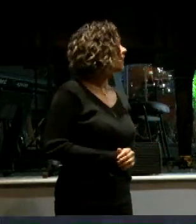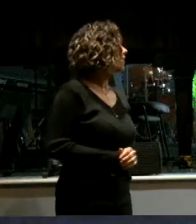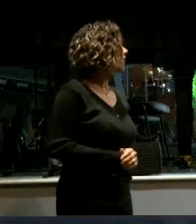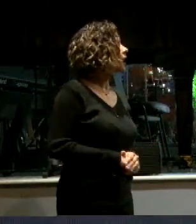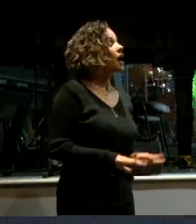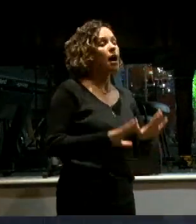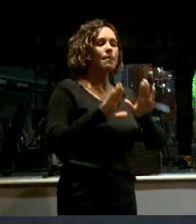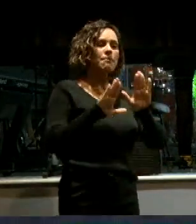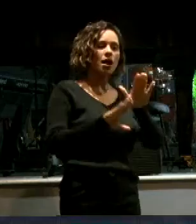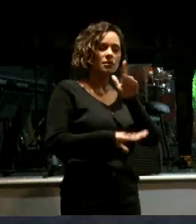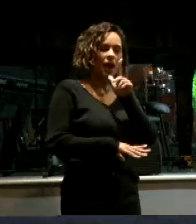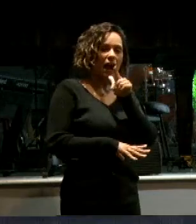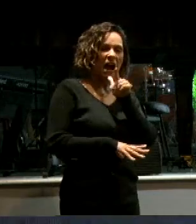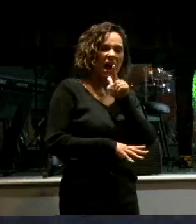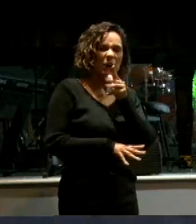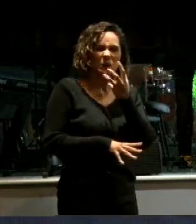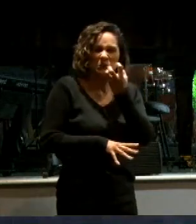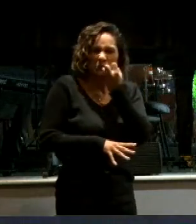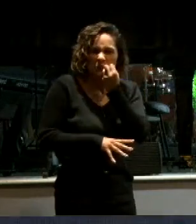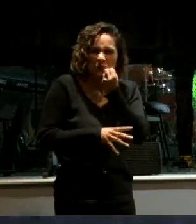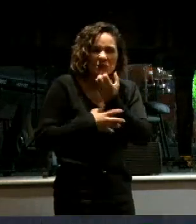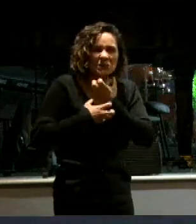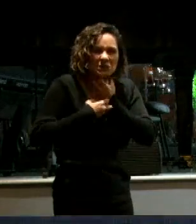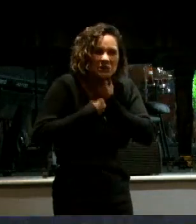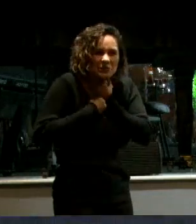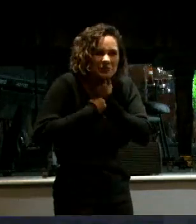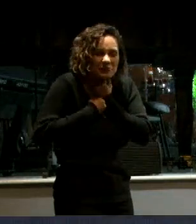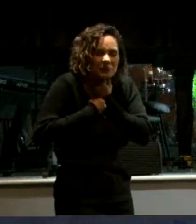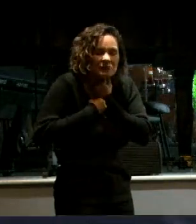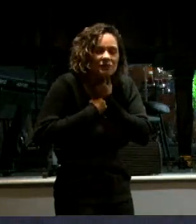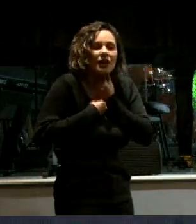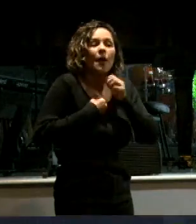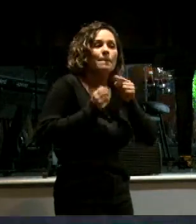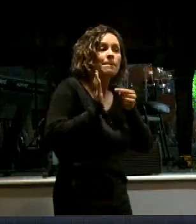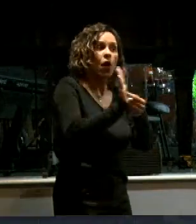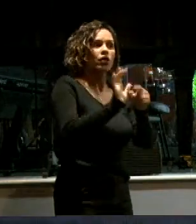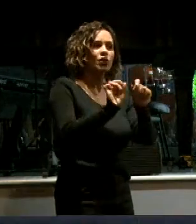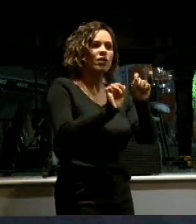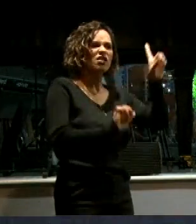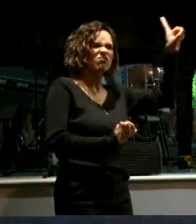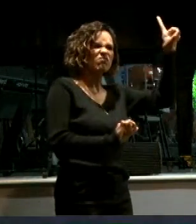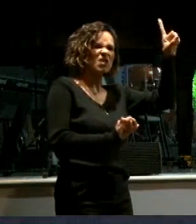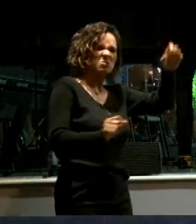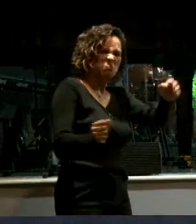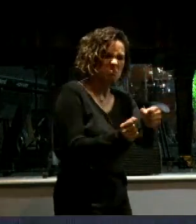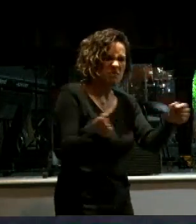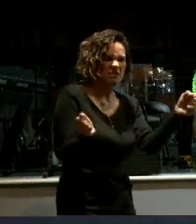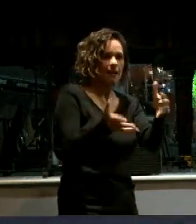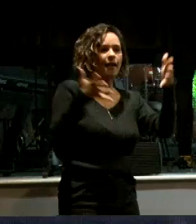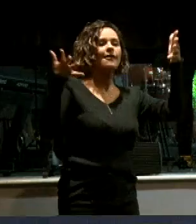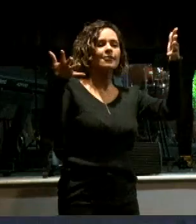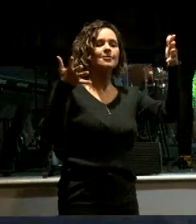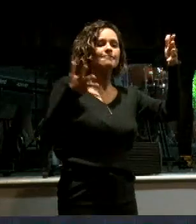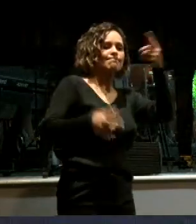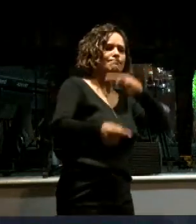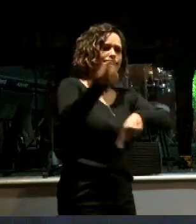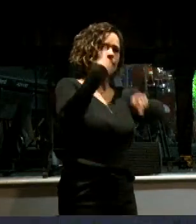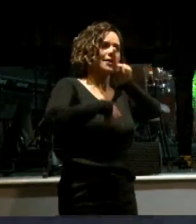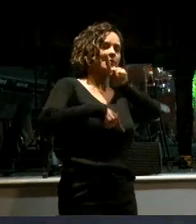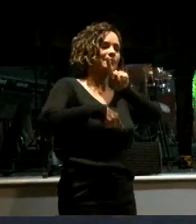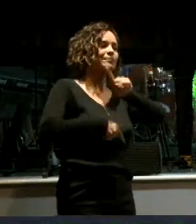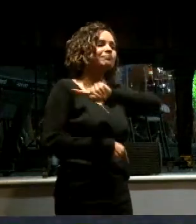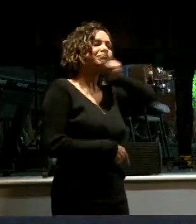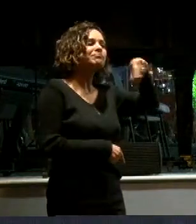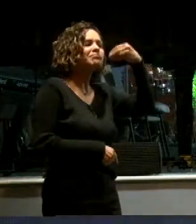Mas as águas amargas revela um Deus grande, um Deus de milagres. Você nunca